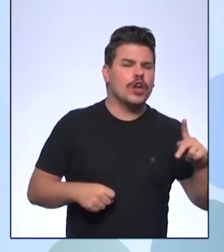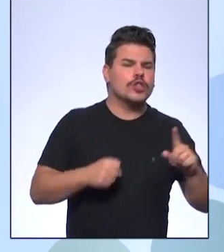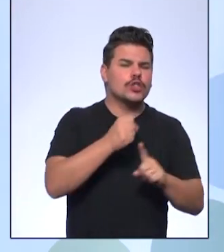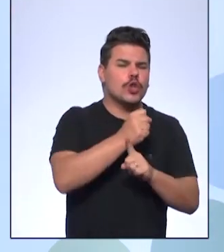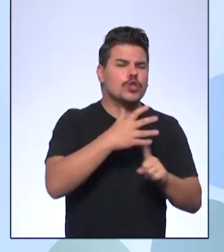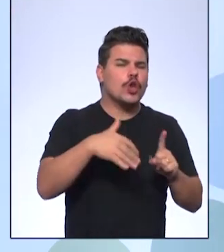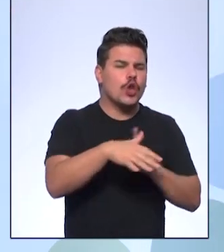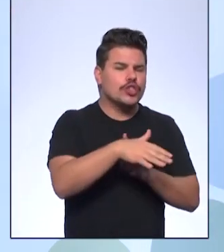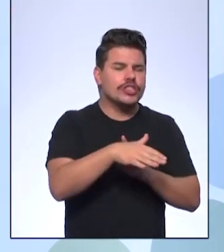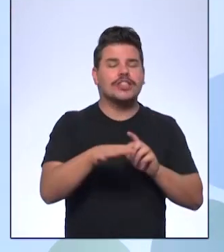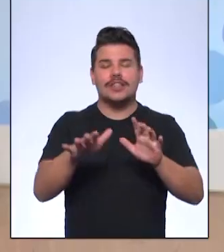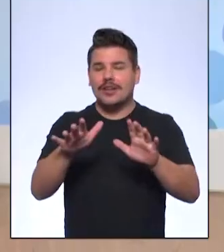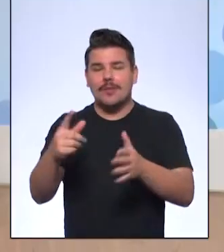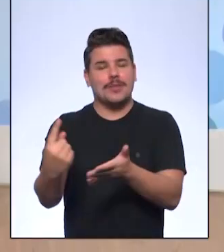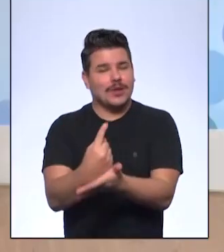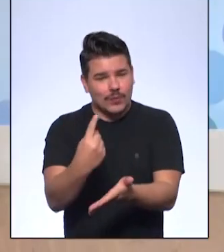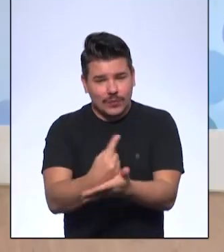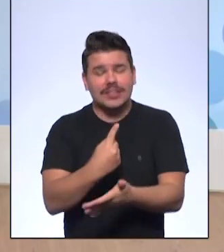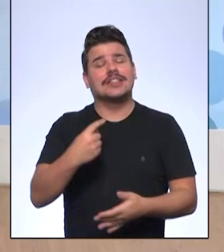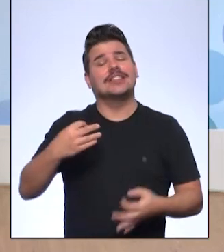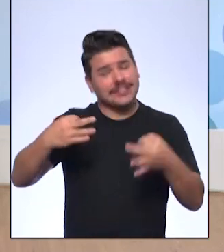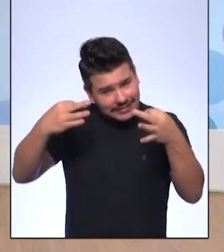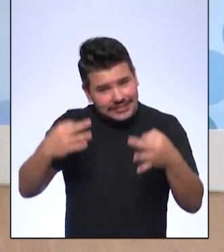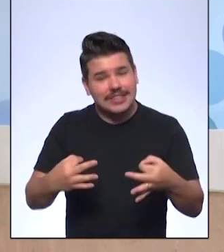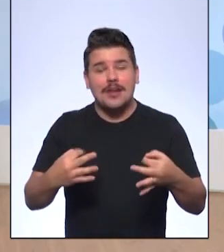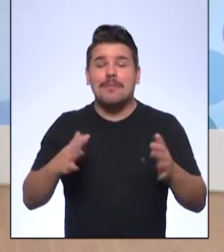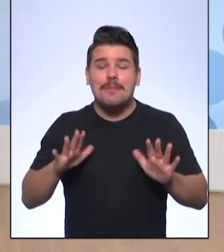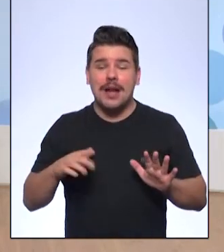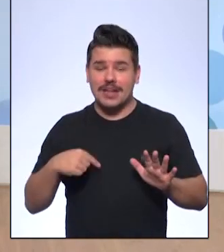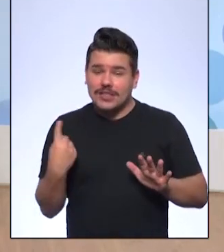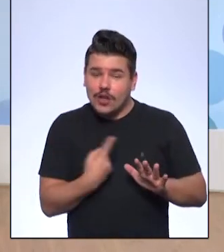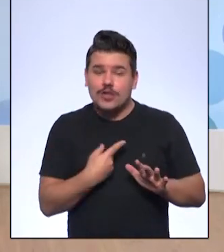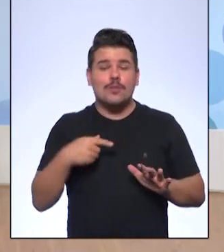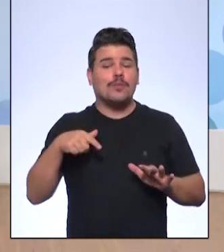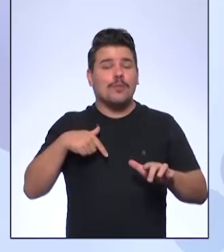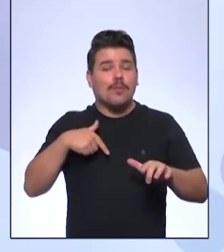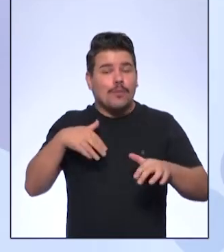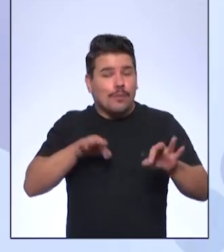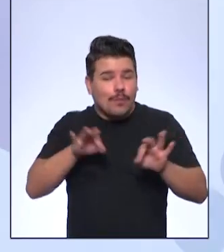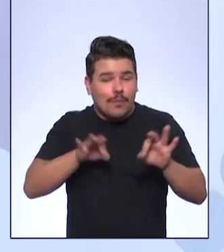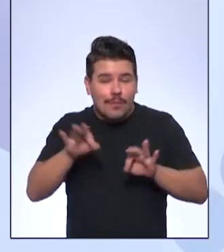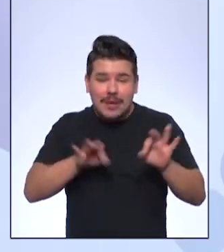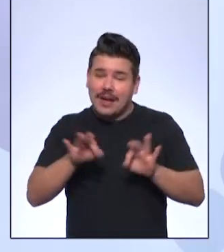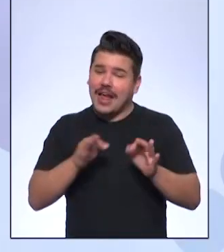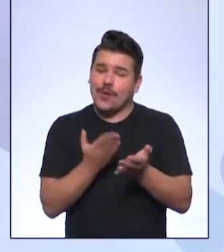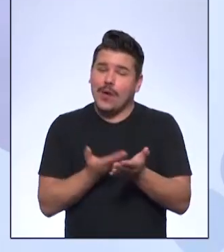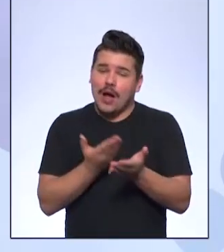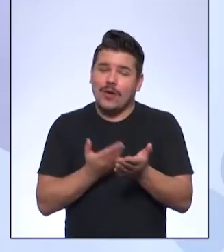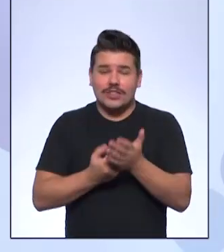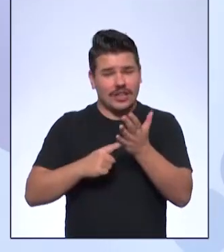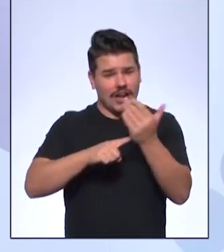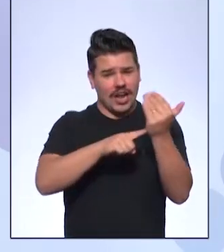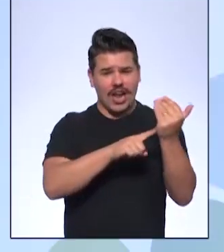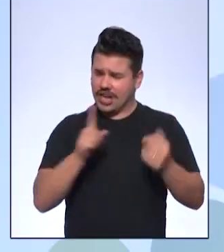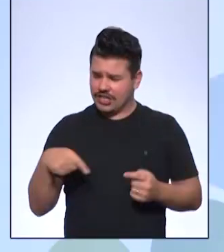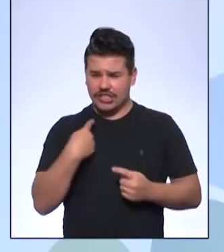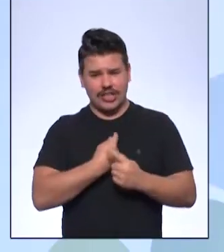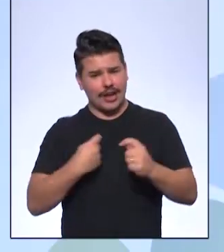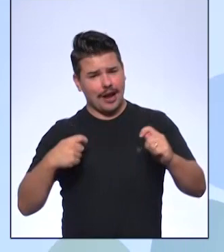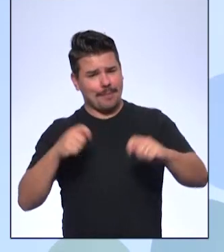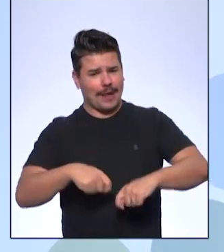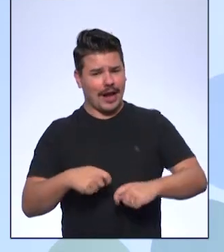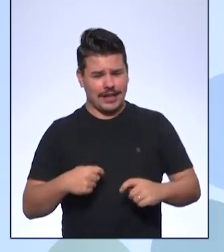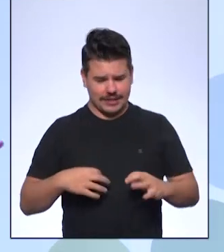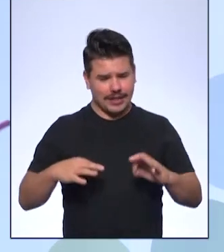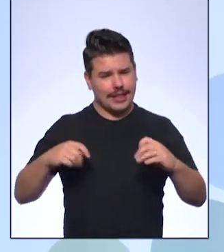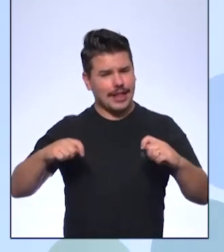A mesma pergunta de sempre. Sim, mas também somos professores de tecnologia, porque aqui a gente é polivalente. Aqui estamos dentro de